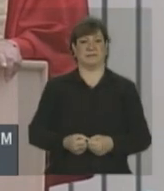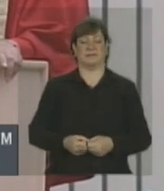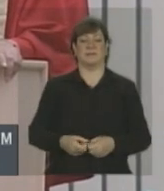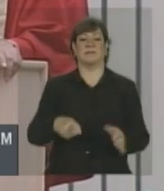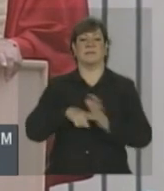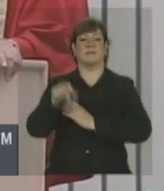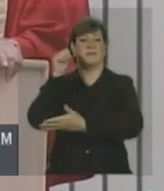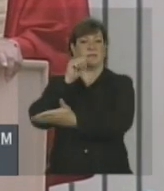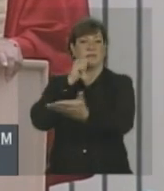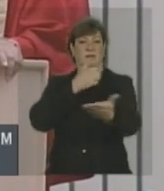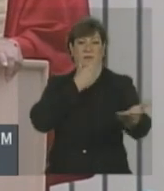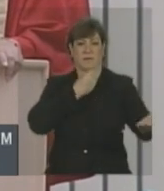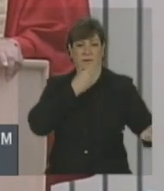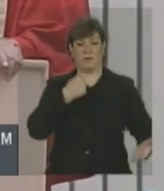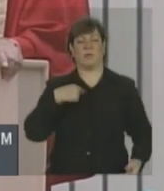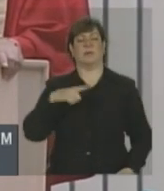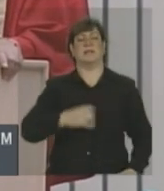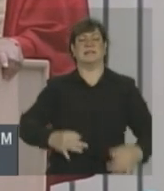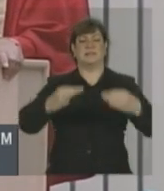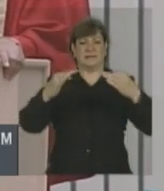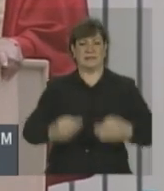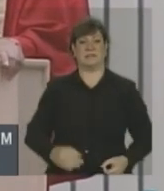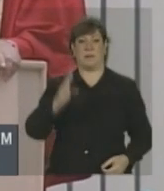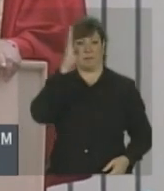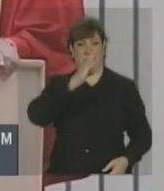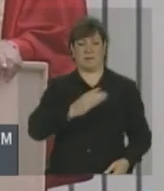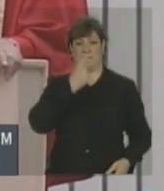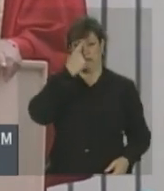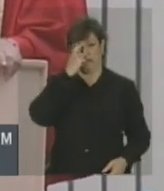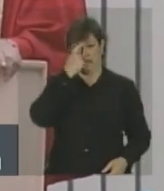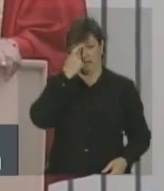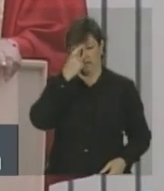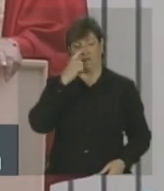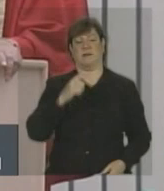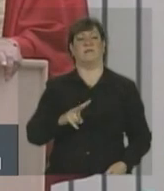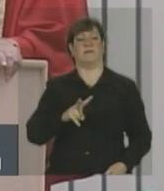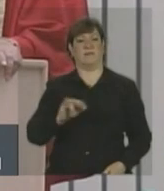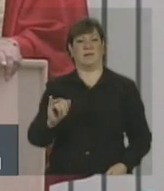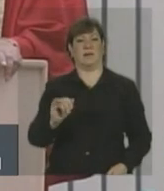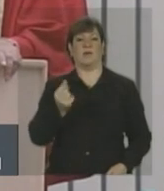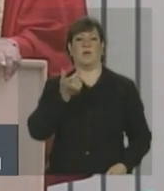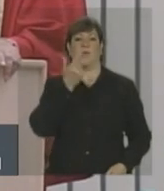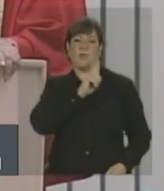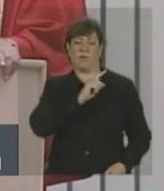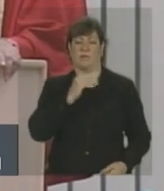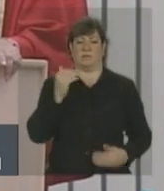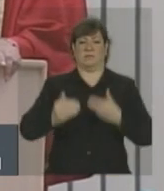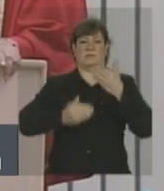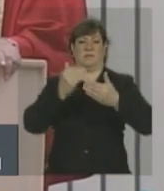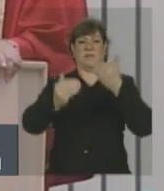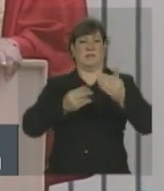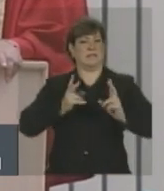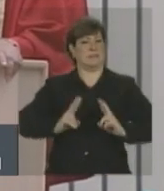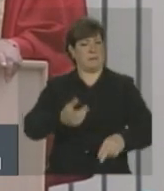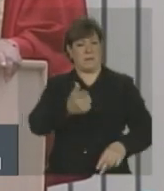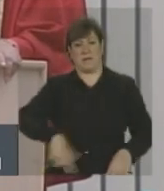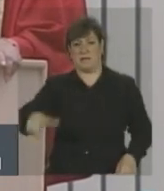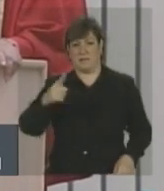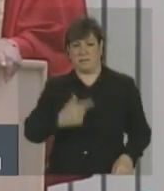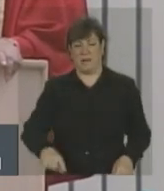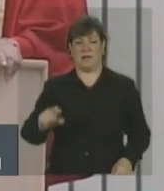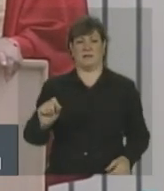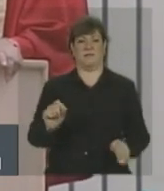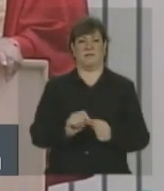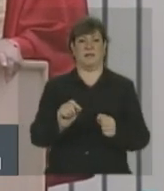e senhores, tenho a certeza de que o Brasil e a Índia serão chamados cada vez mais a desempenhar um papel